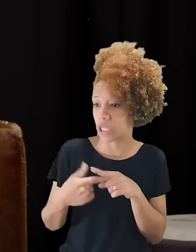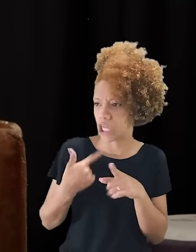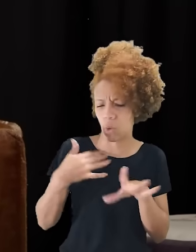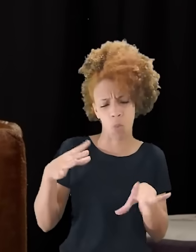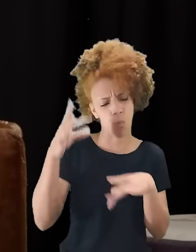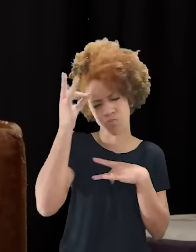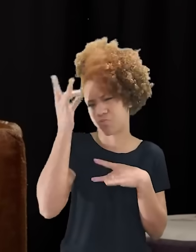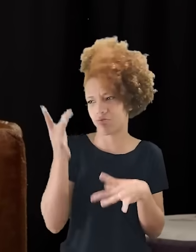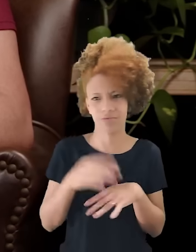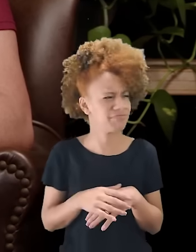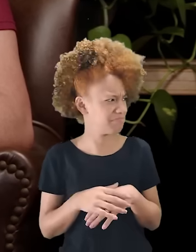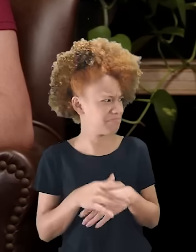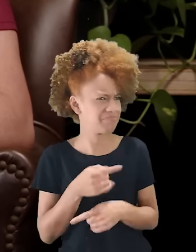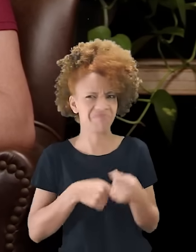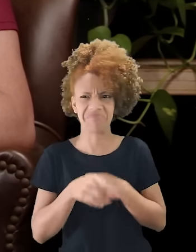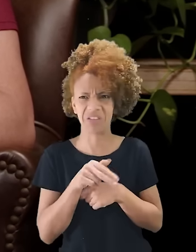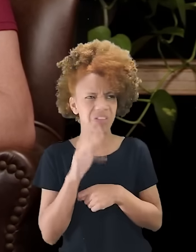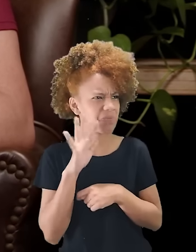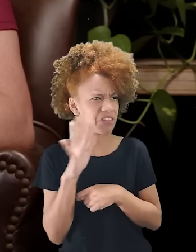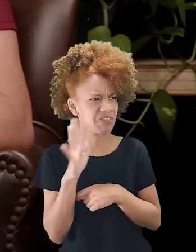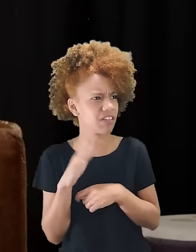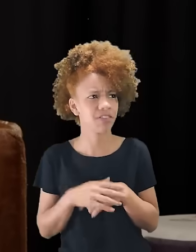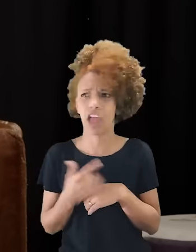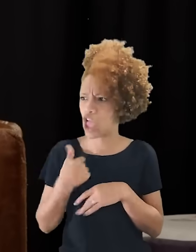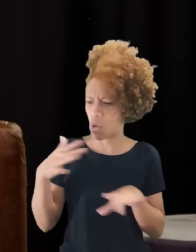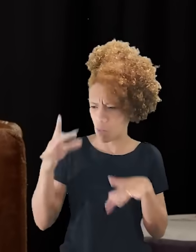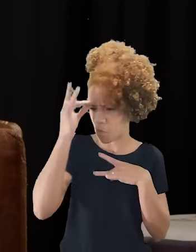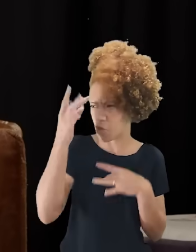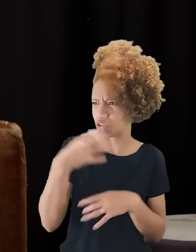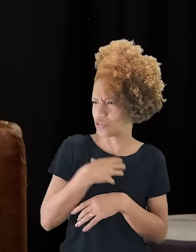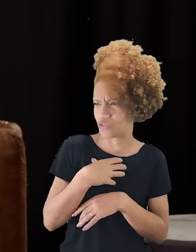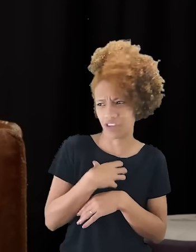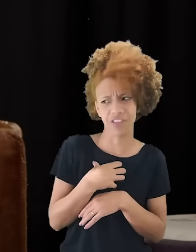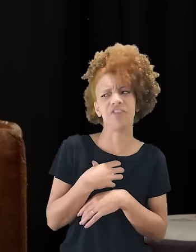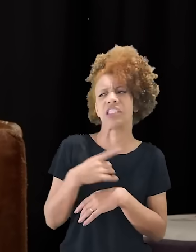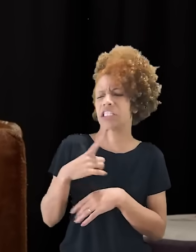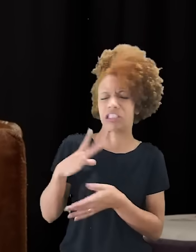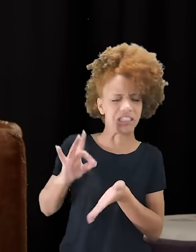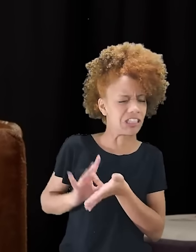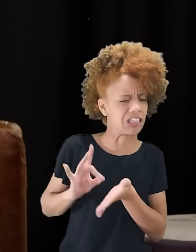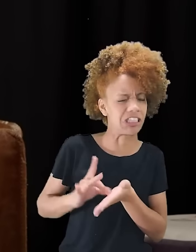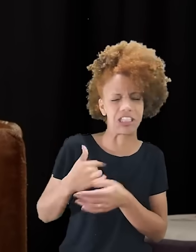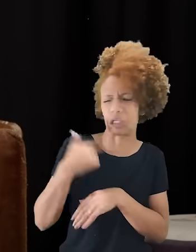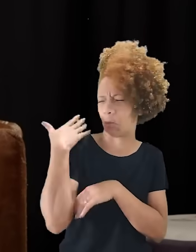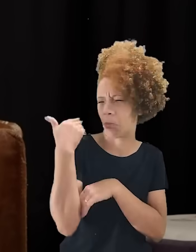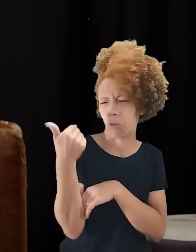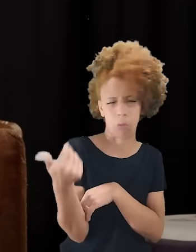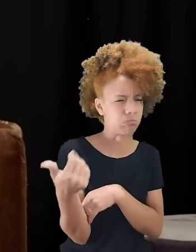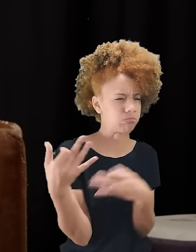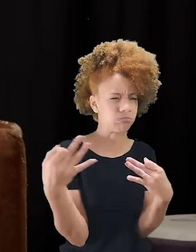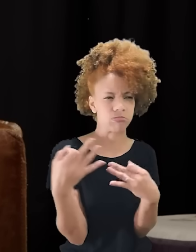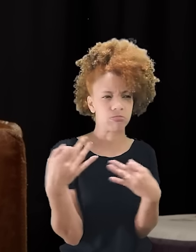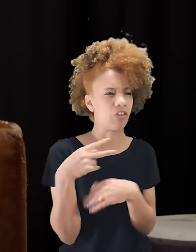porque eu incorporo cara que mercado é esse nunca imaginei não assim eu incorporo de uma forma que você tem certeza que eu sou tipo alguma